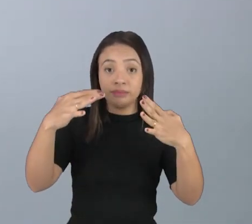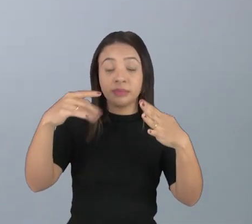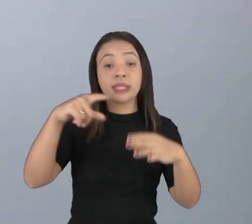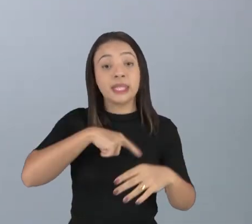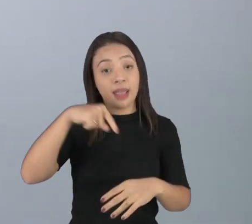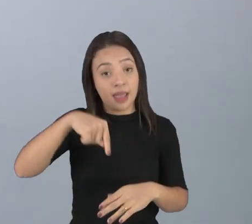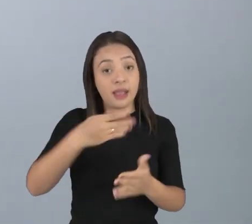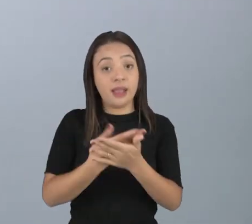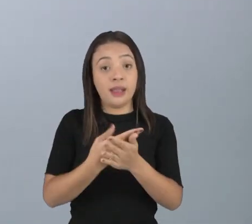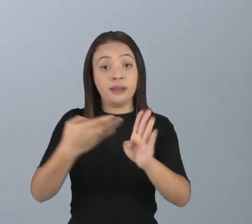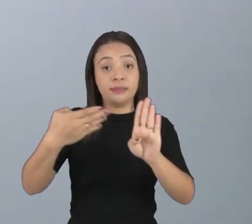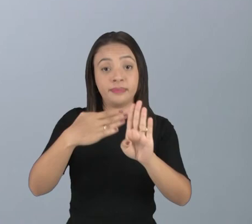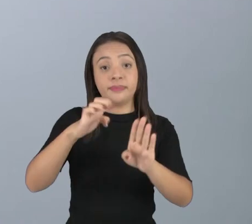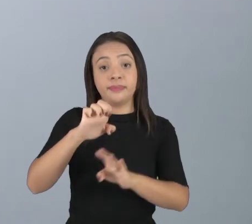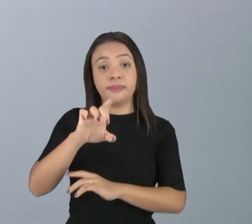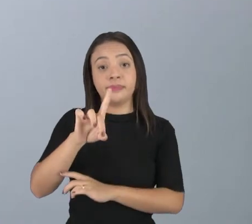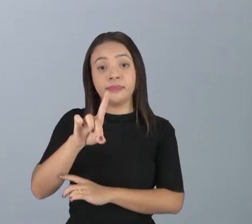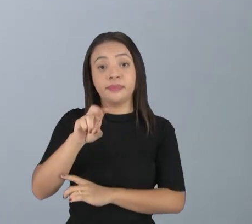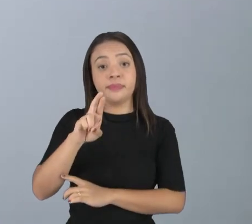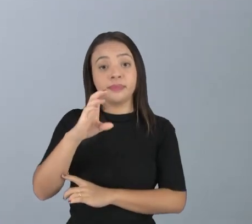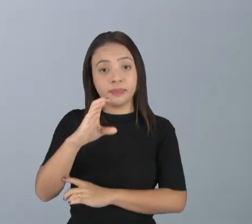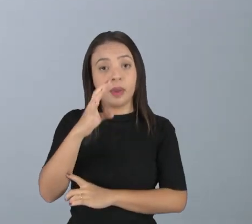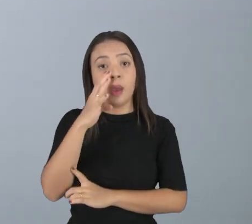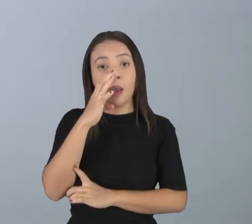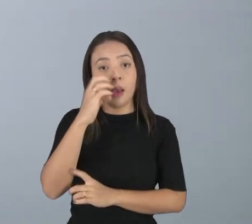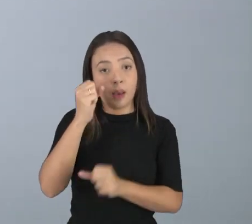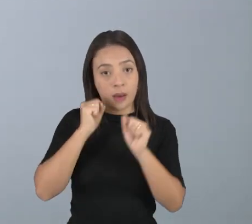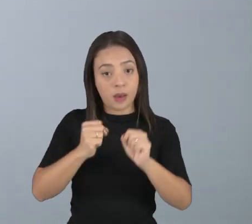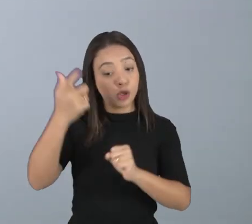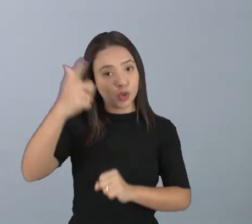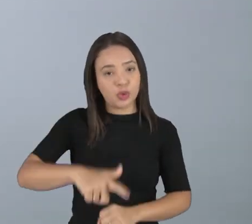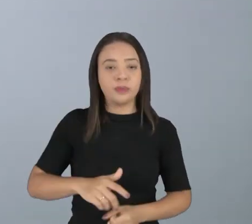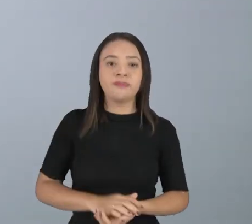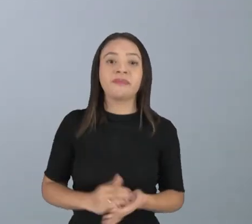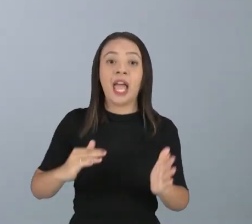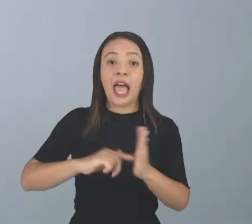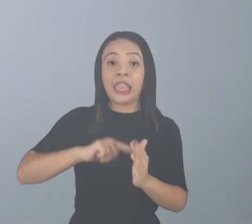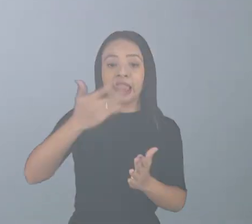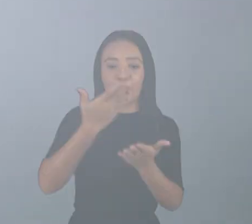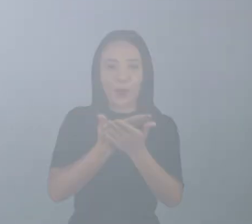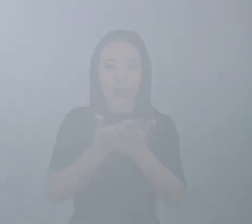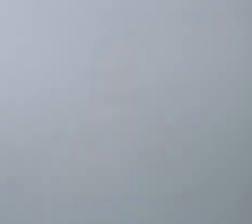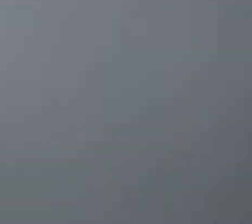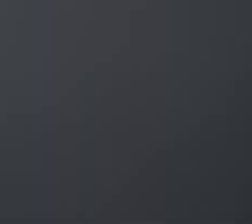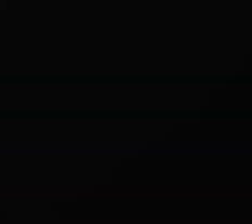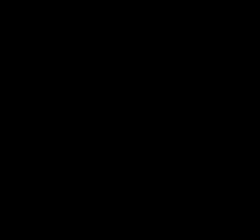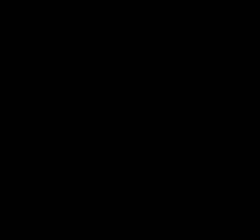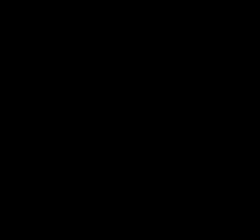disponível na plataforma Edu, que você pode revê-la. E até uma próxima aula.